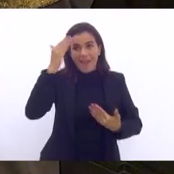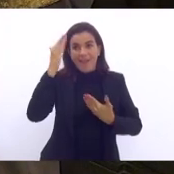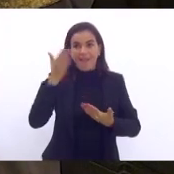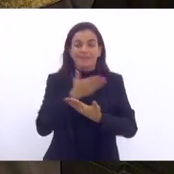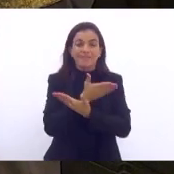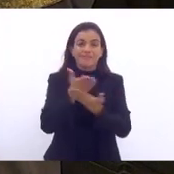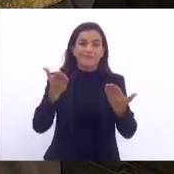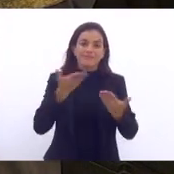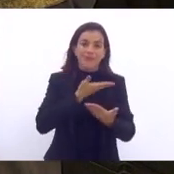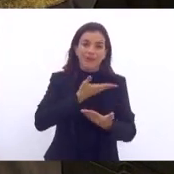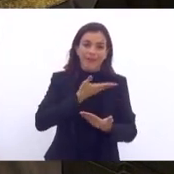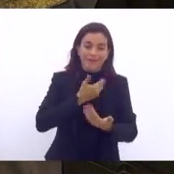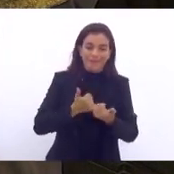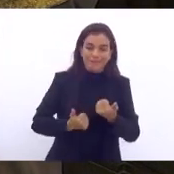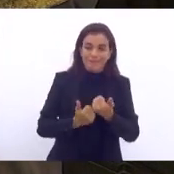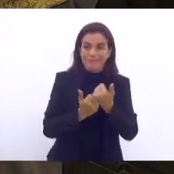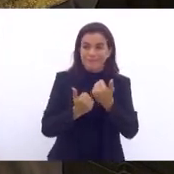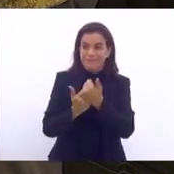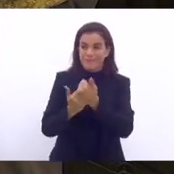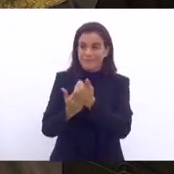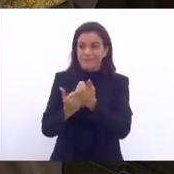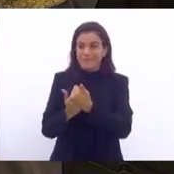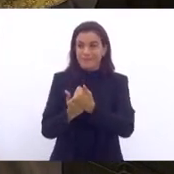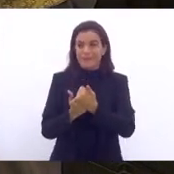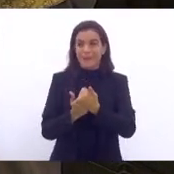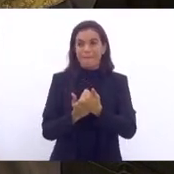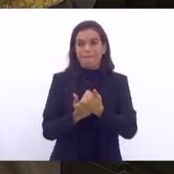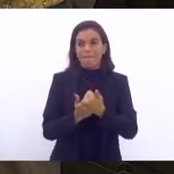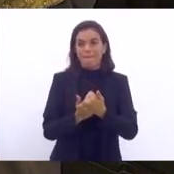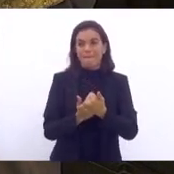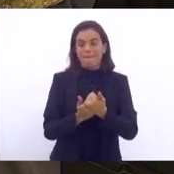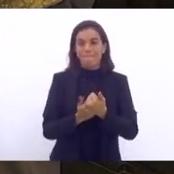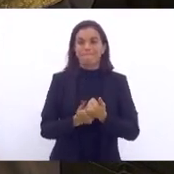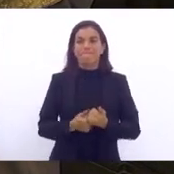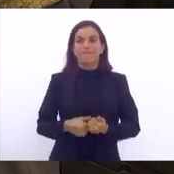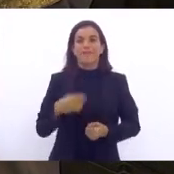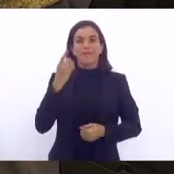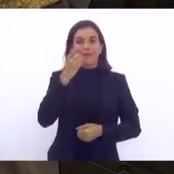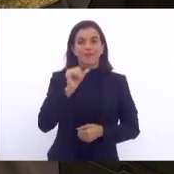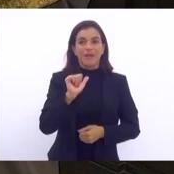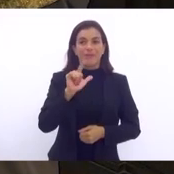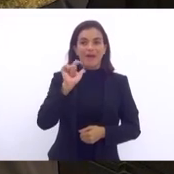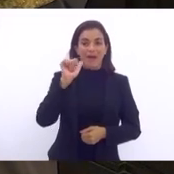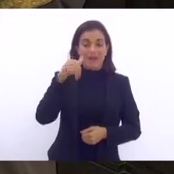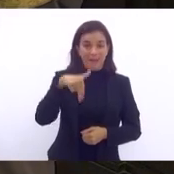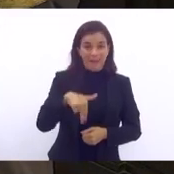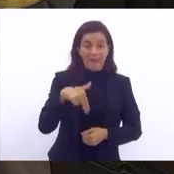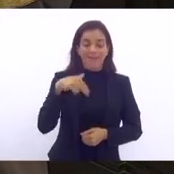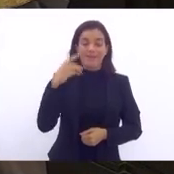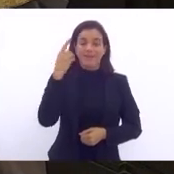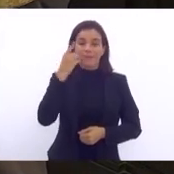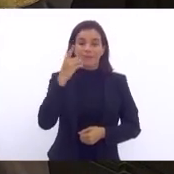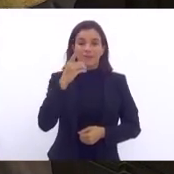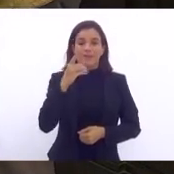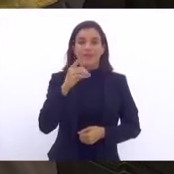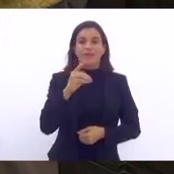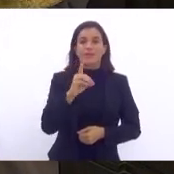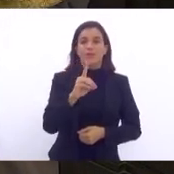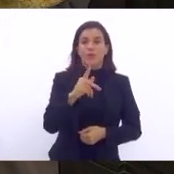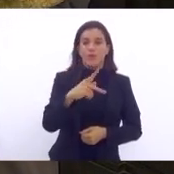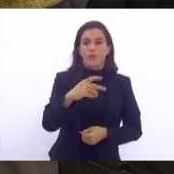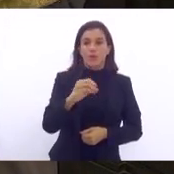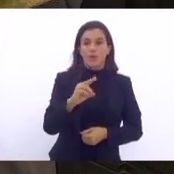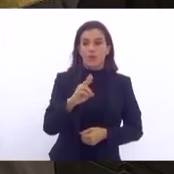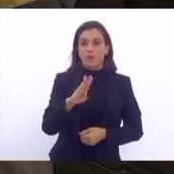irmãos aqui, que com toda a coragem do mandato, deputado Alan Lopes, deputado Felipe Poubel, têm ido às ruas com a bênção de Vossa Excelência